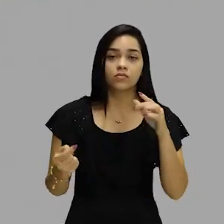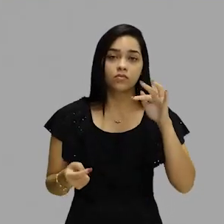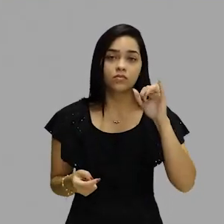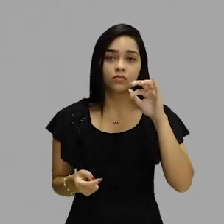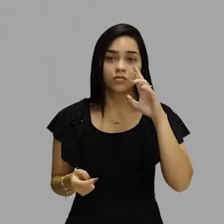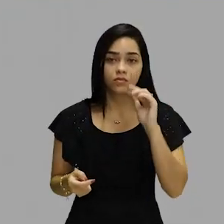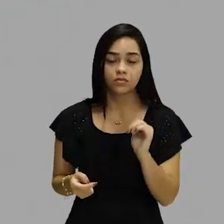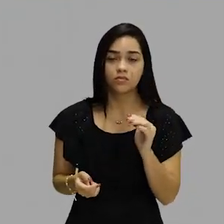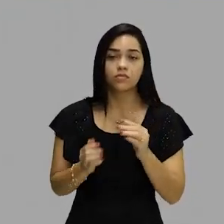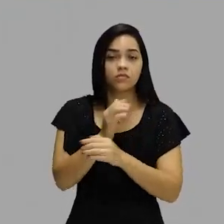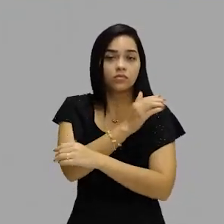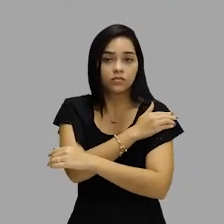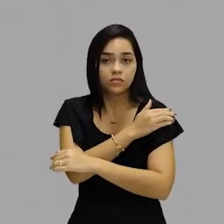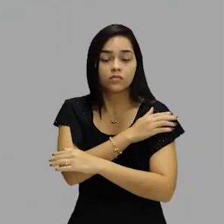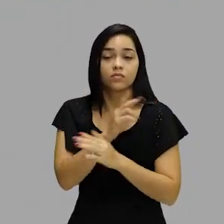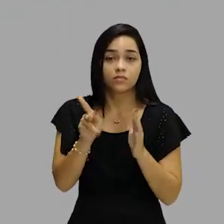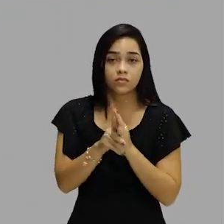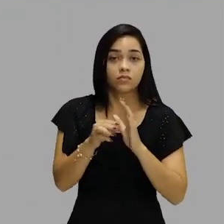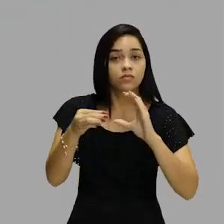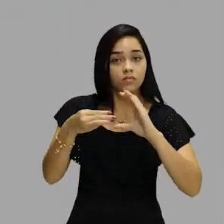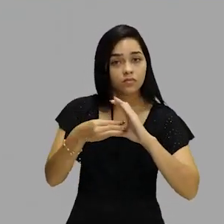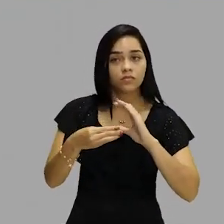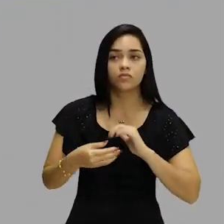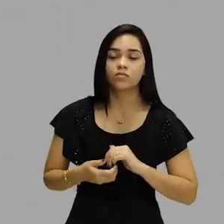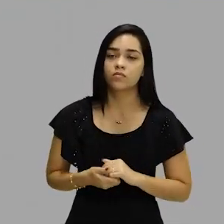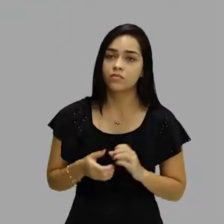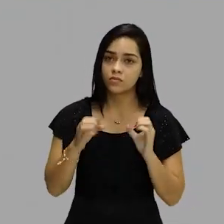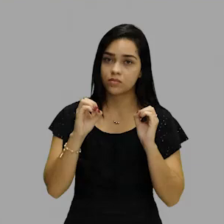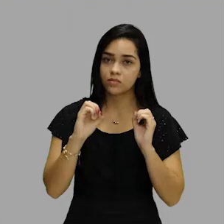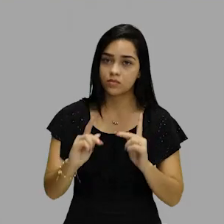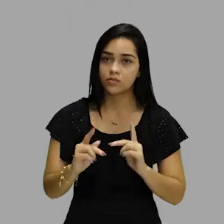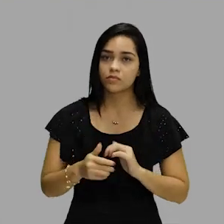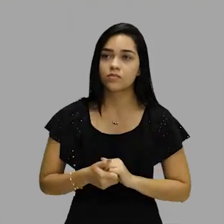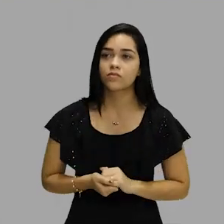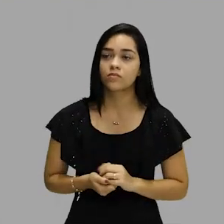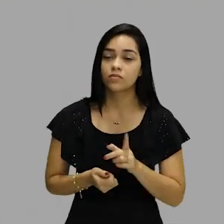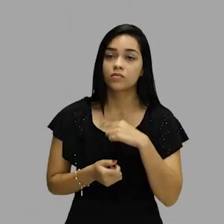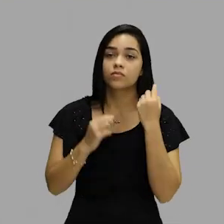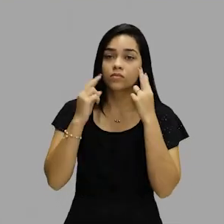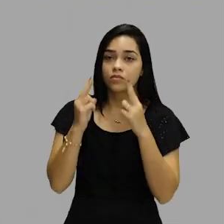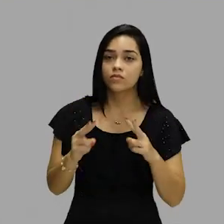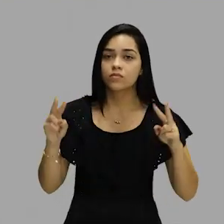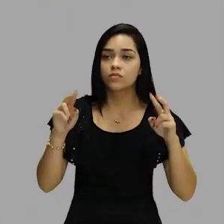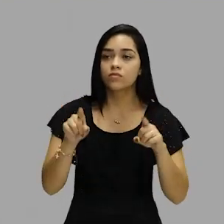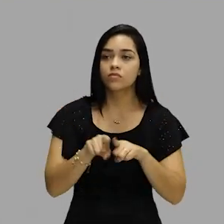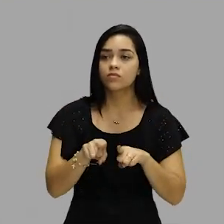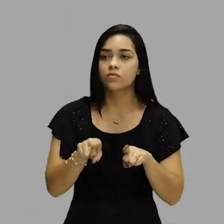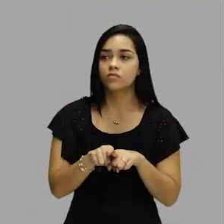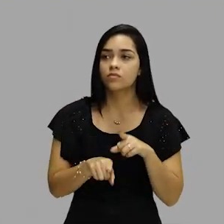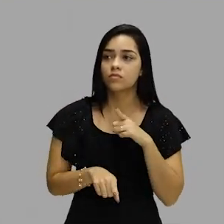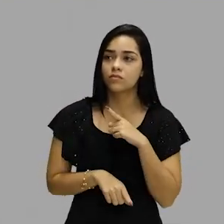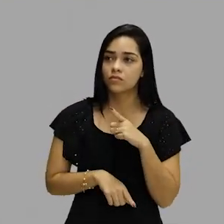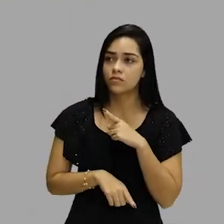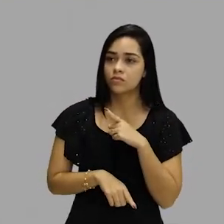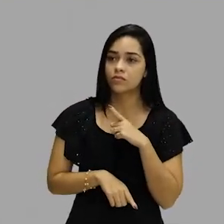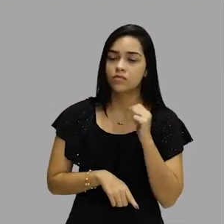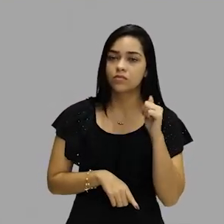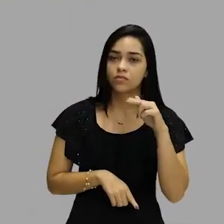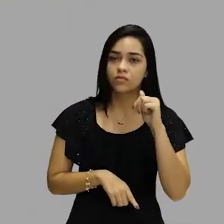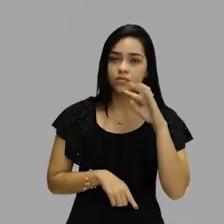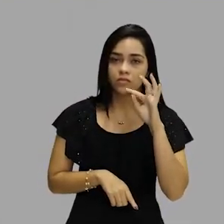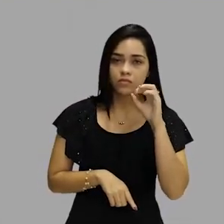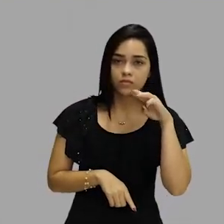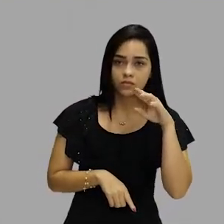fibra muscular é uma célula, ok? Então, nós vimos aqui um pouco da anatomia